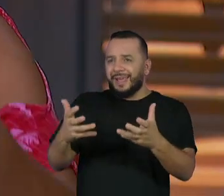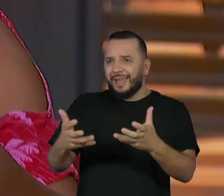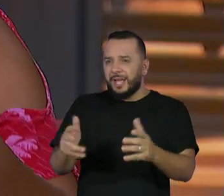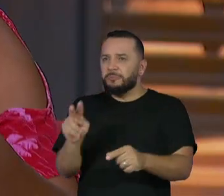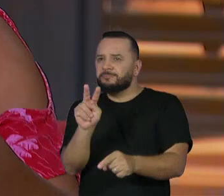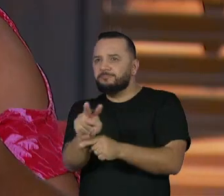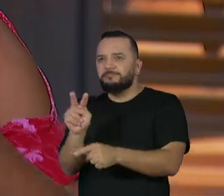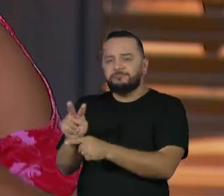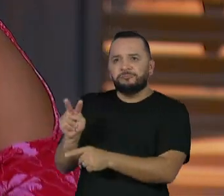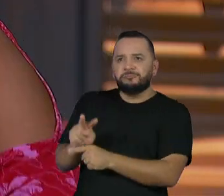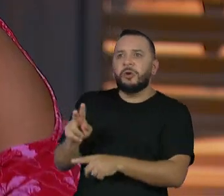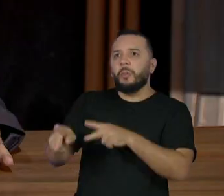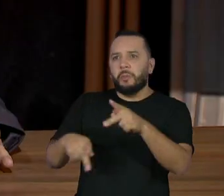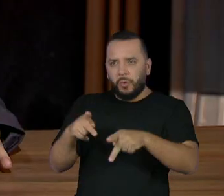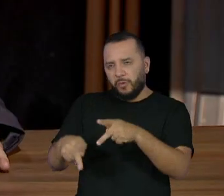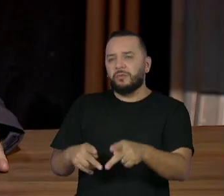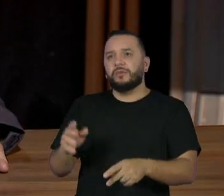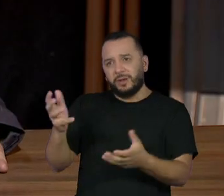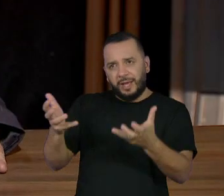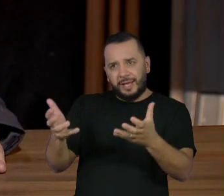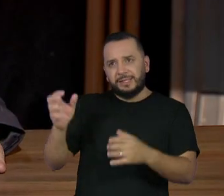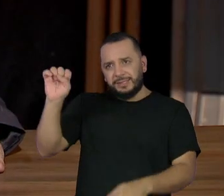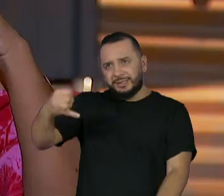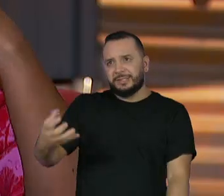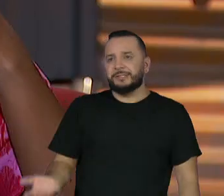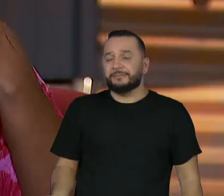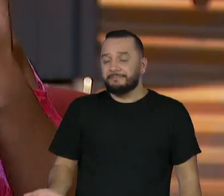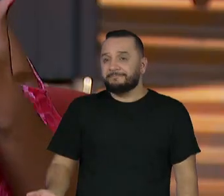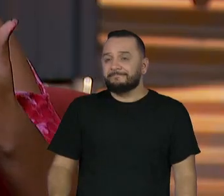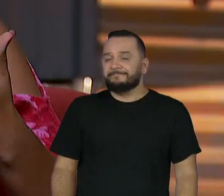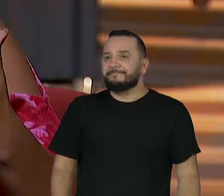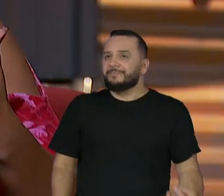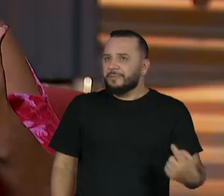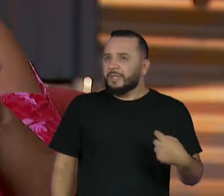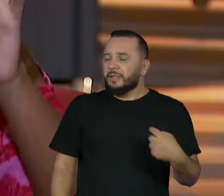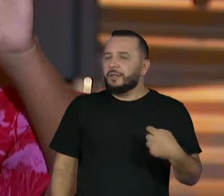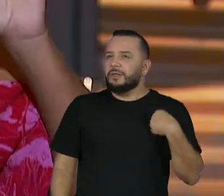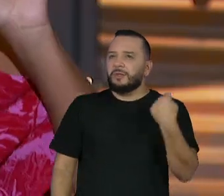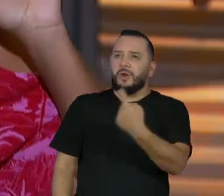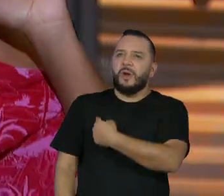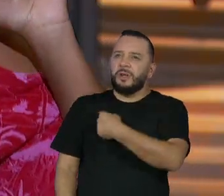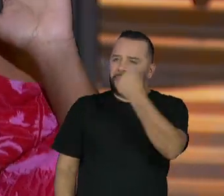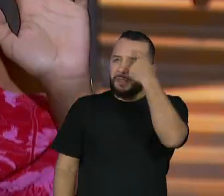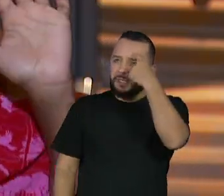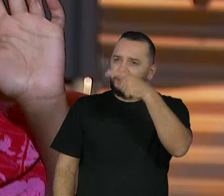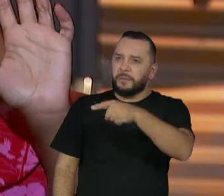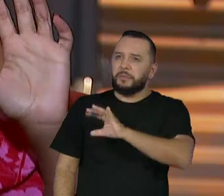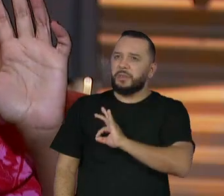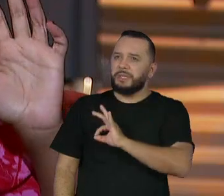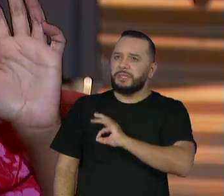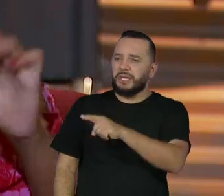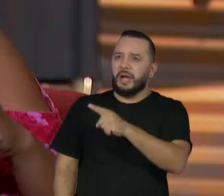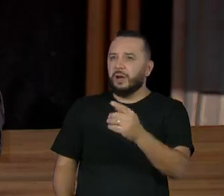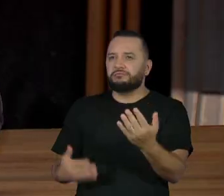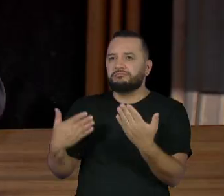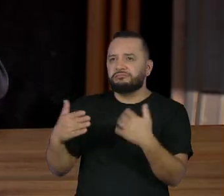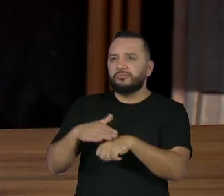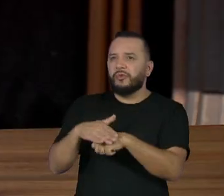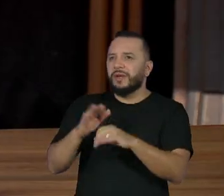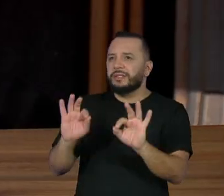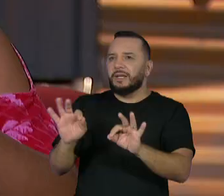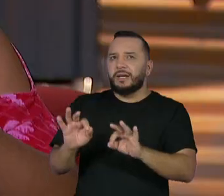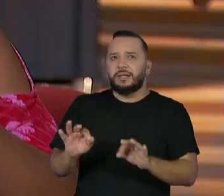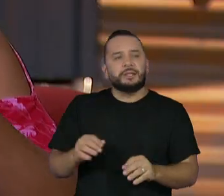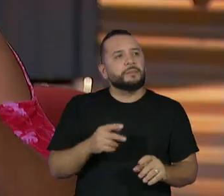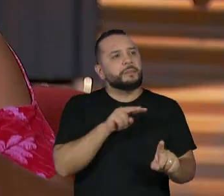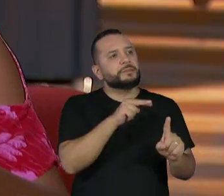vida delas para salvar a população. Então, a noção que a gente tem dos agentes é pronto. Não tem nenhum diálogo. E que visão você tem